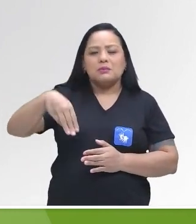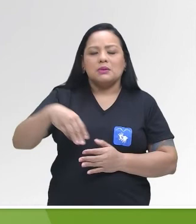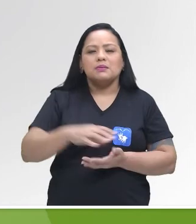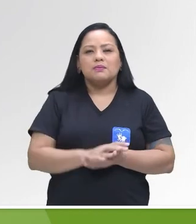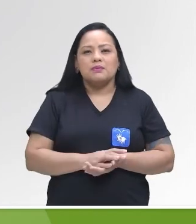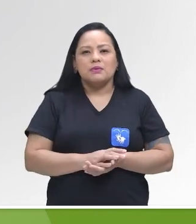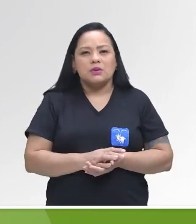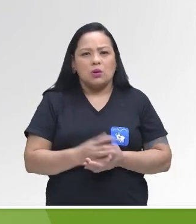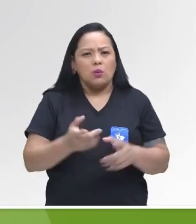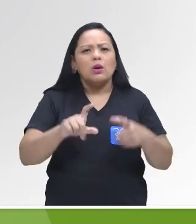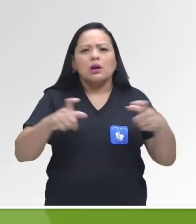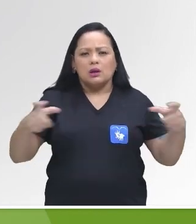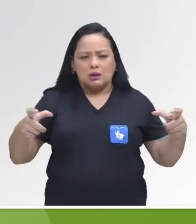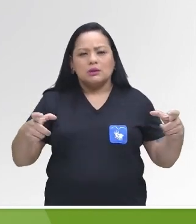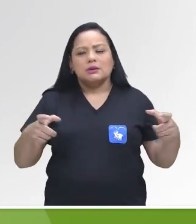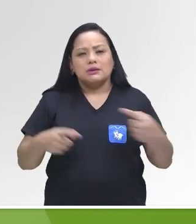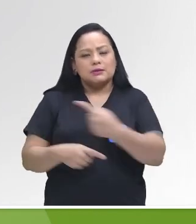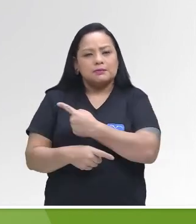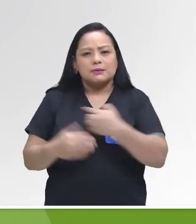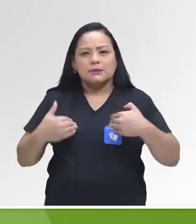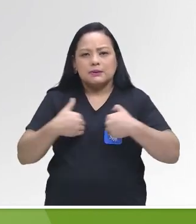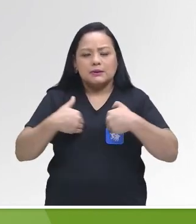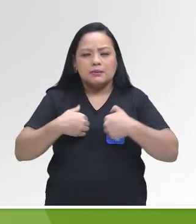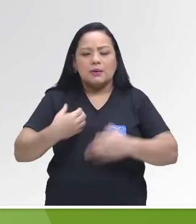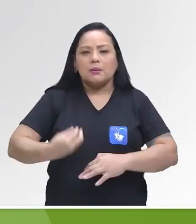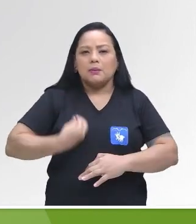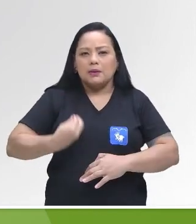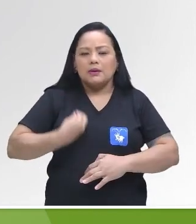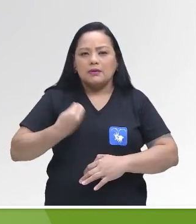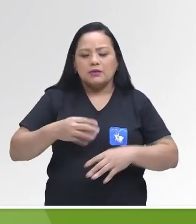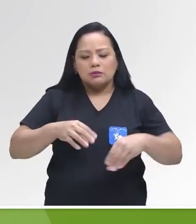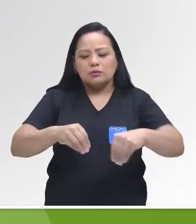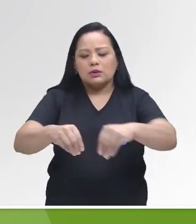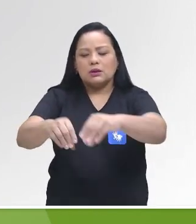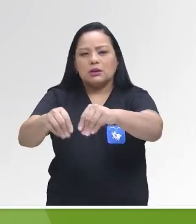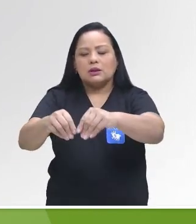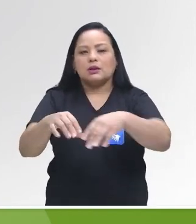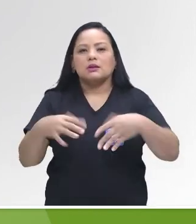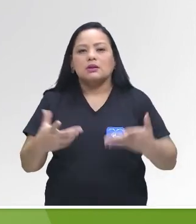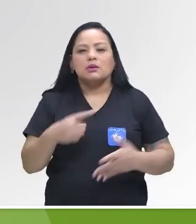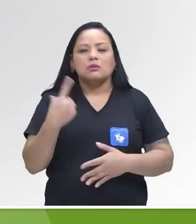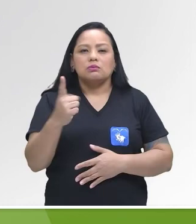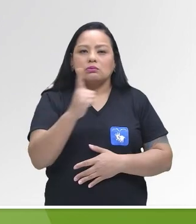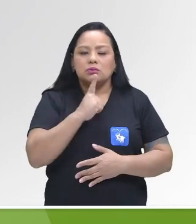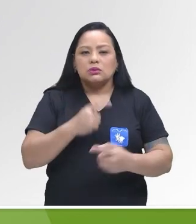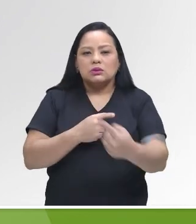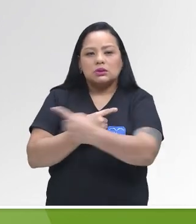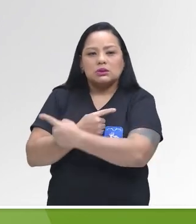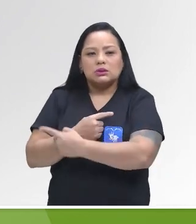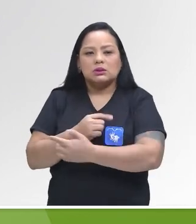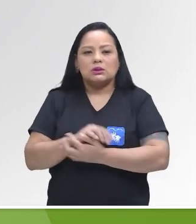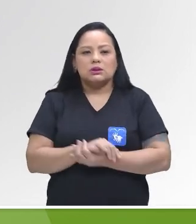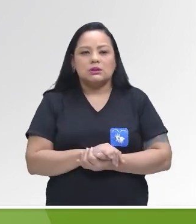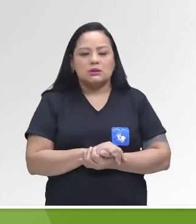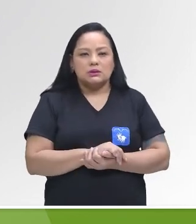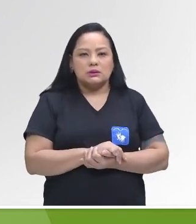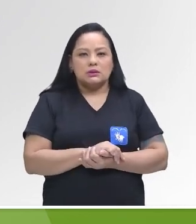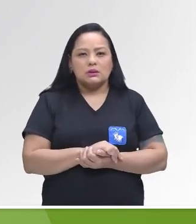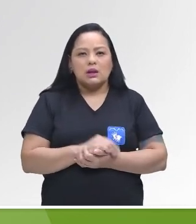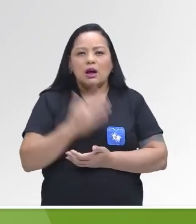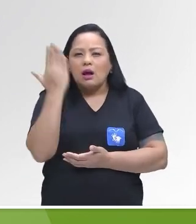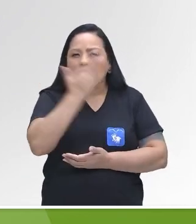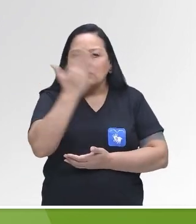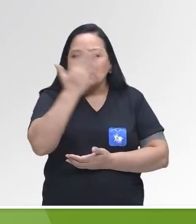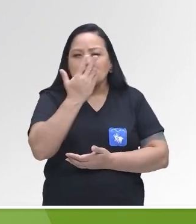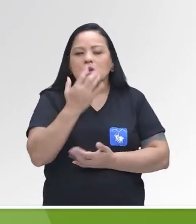animal grande, tá? E aí eles vivem assim na terra. E aí eles têm os olhos deles pouco desenvolvidos, porque